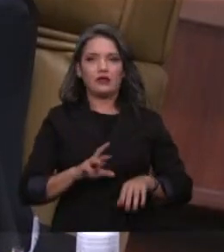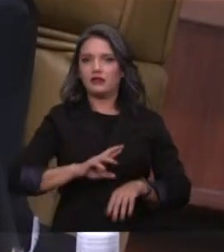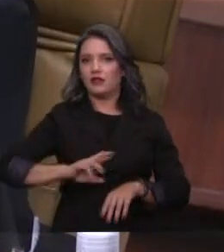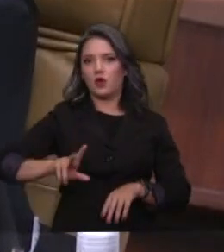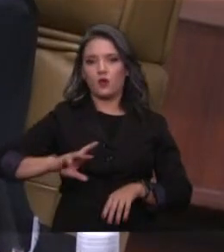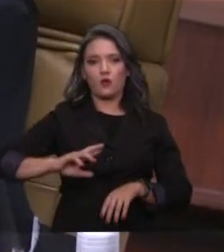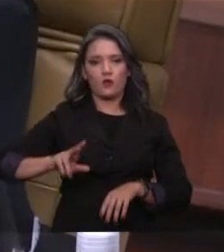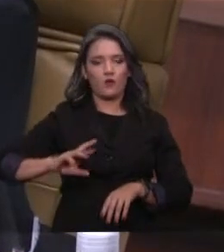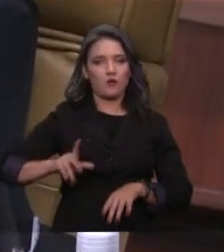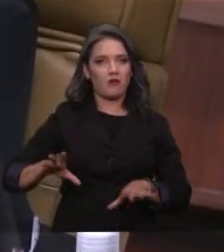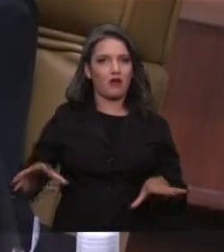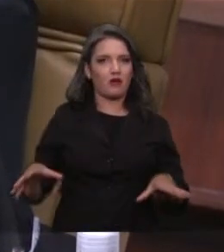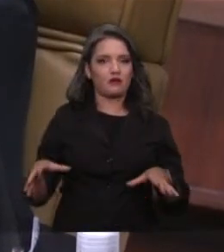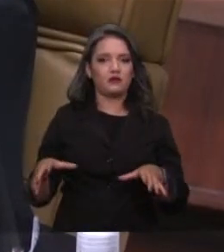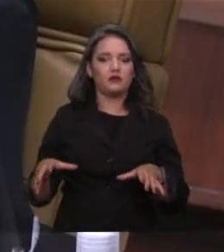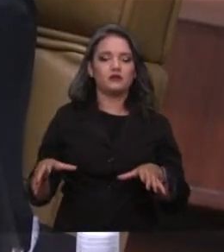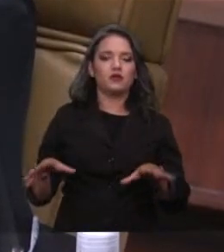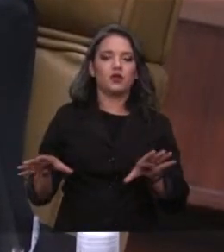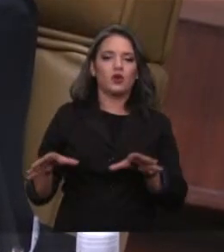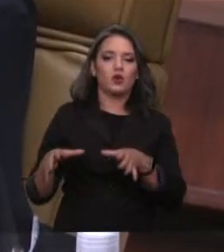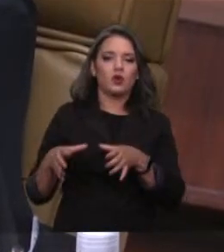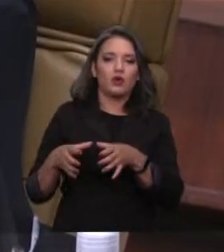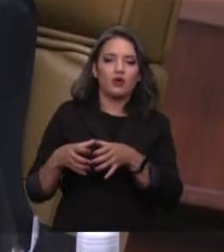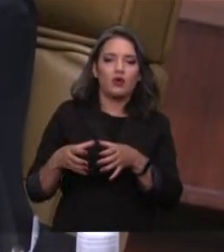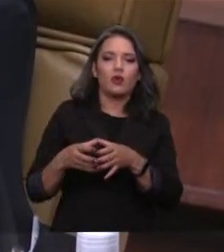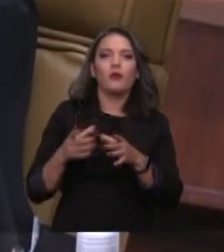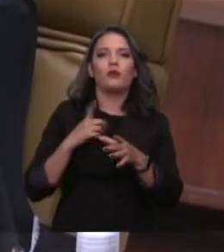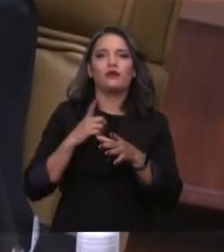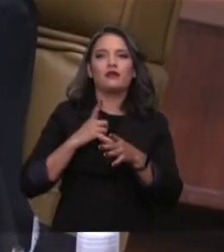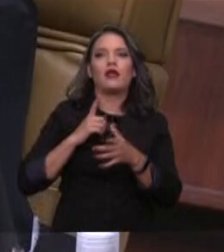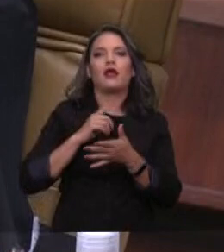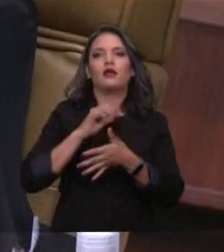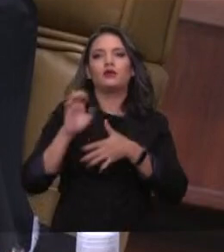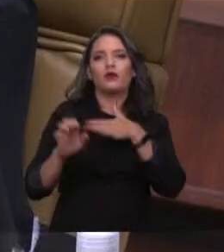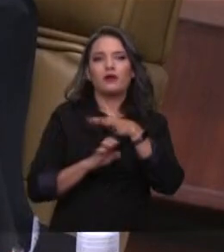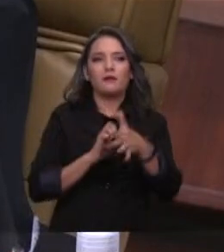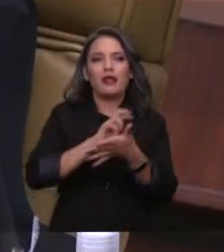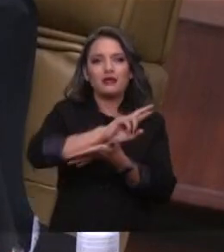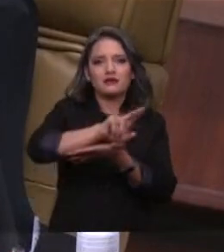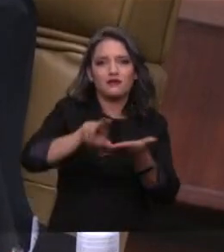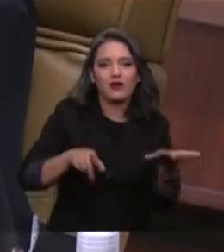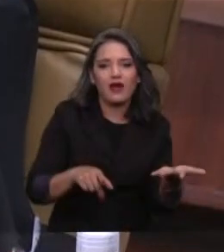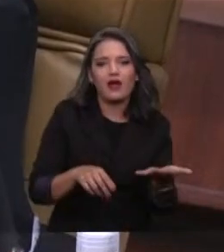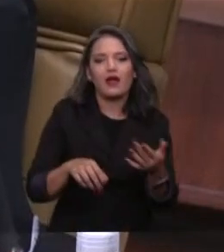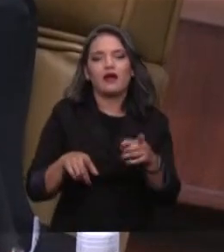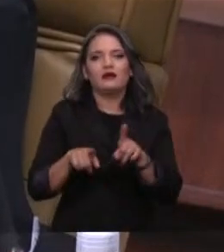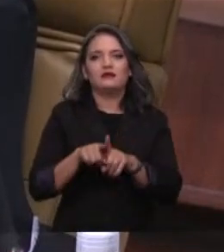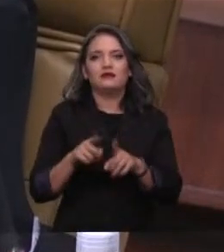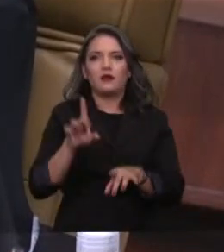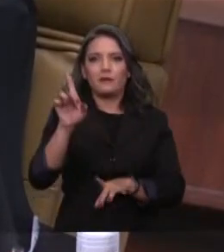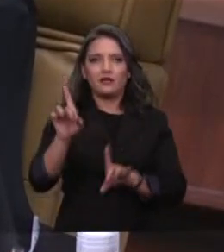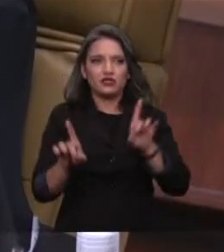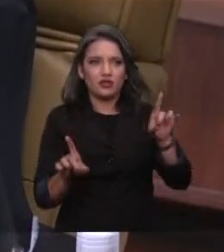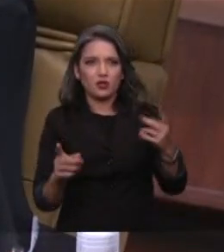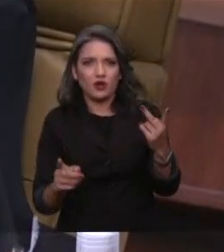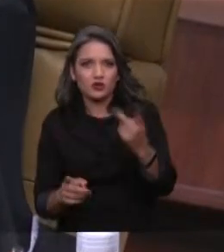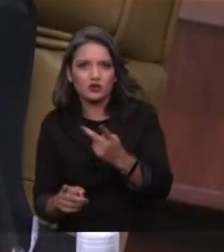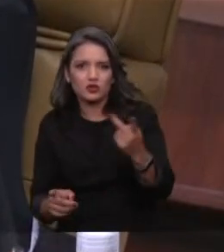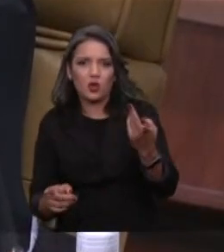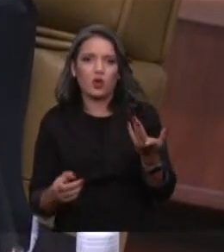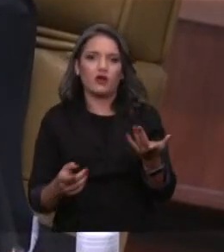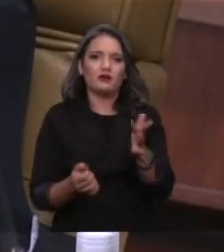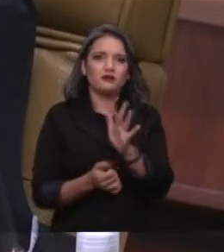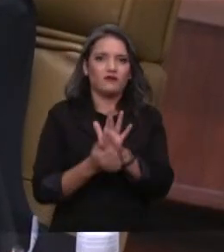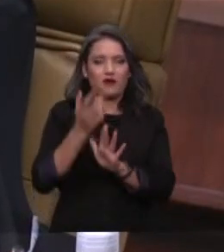existência de ilícitos no âmbito de diversas empresas e do aparelhamento de duas diretorias e diversos cargos de